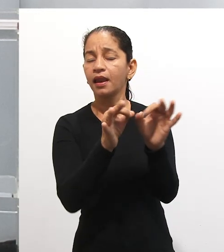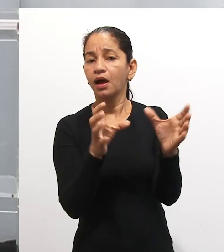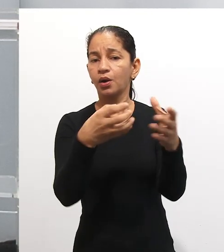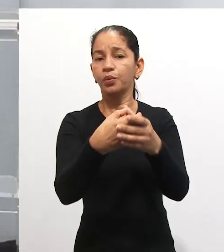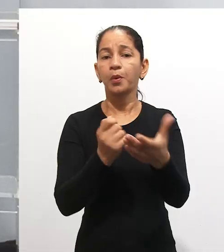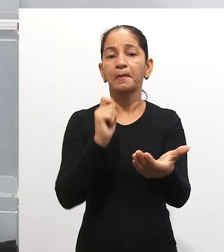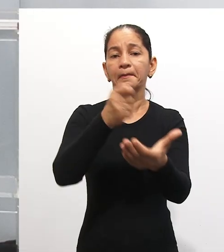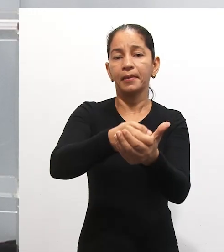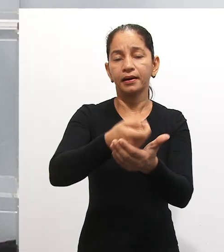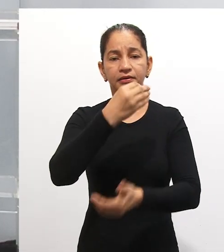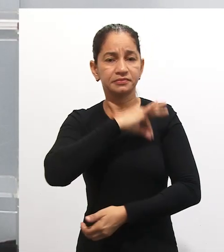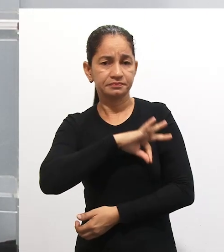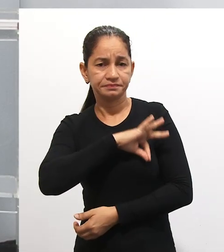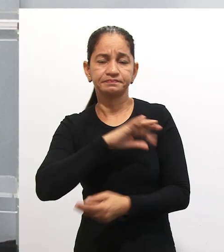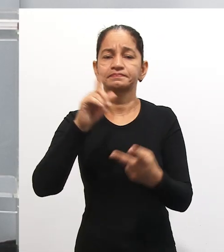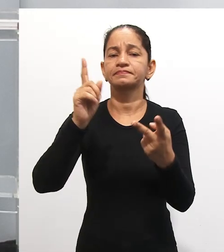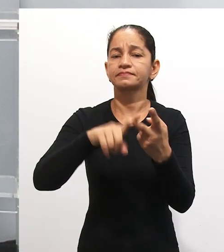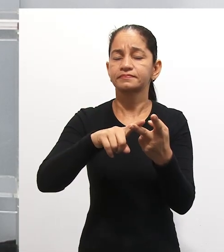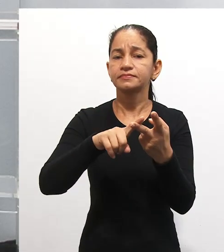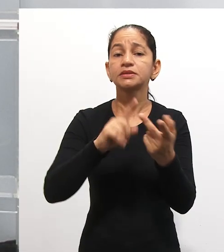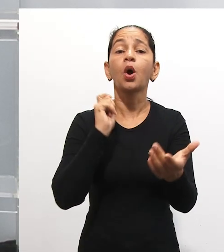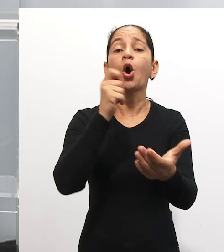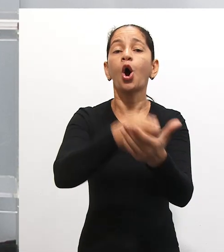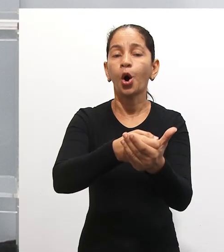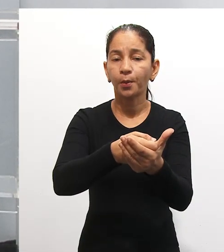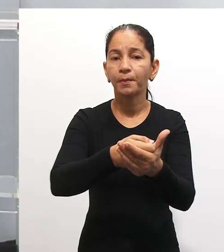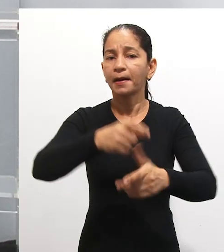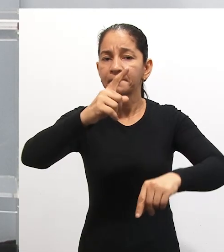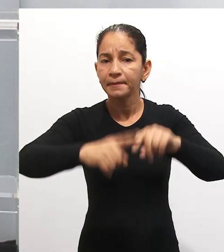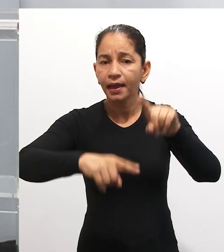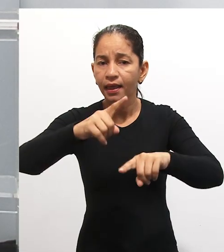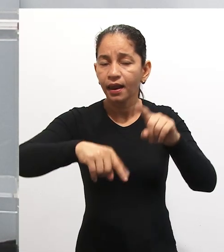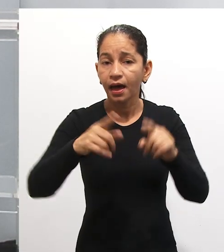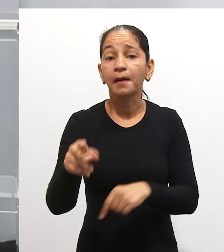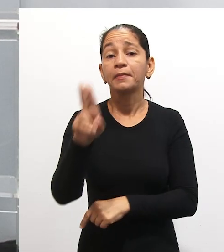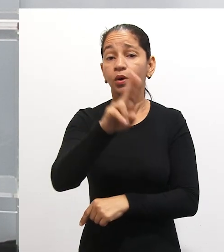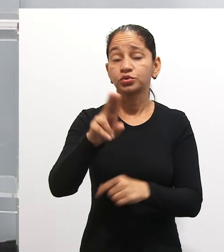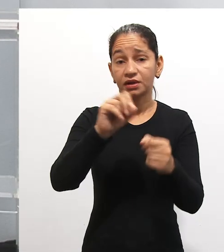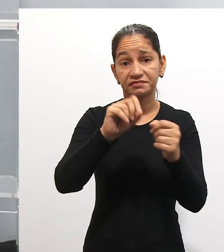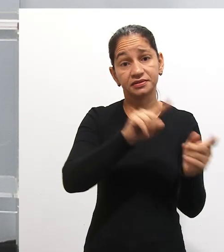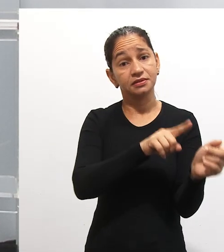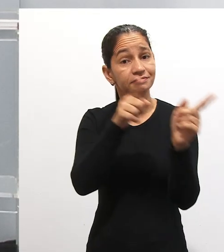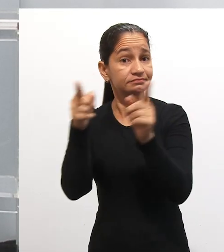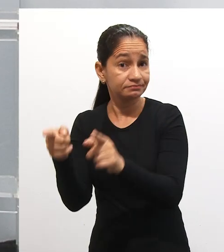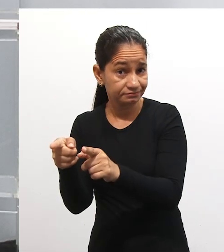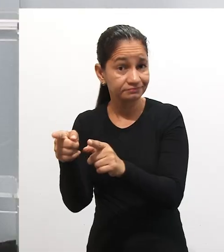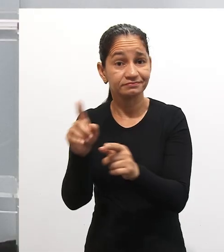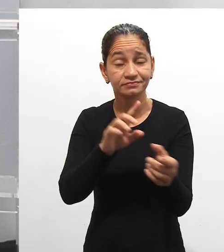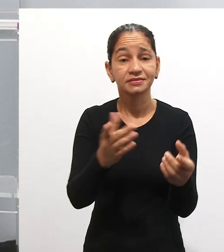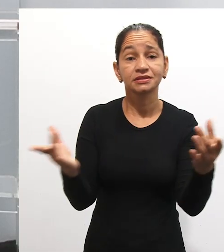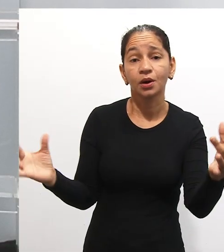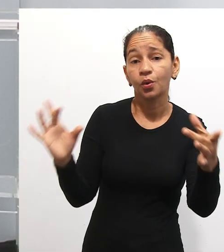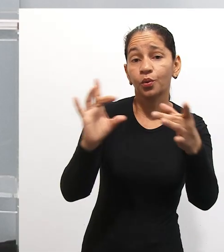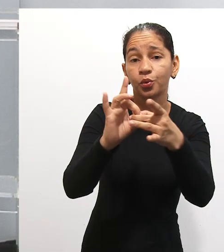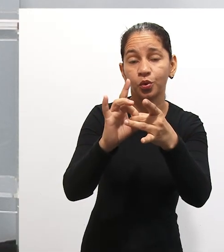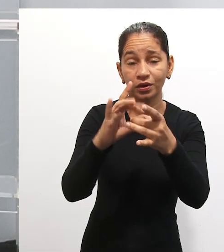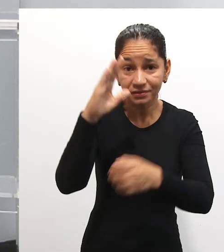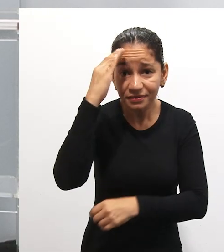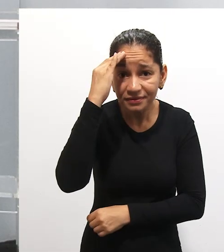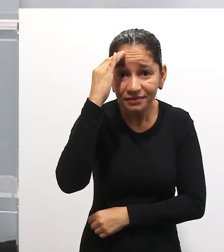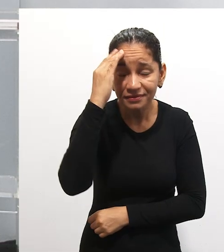seus colaboradores, comprar insumos para a produção do seu setor. Então você vai ter um orçamento